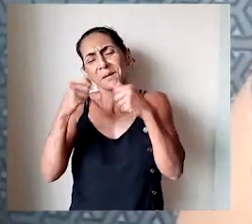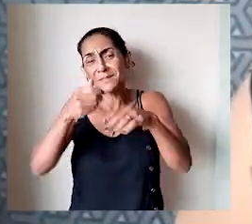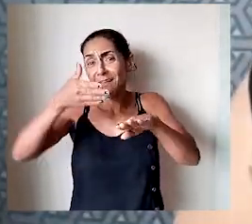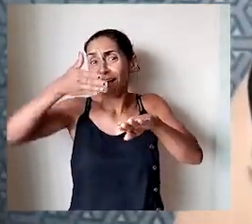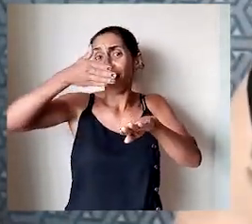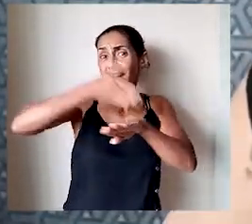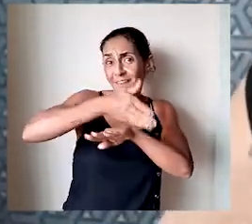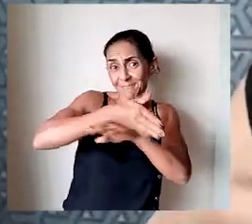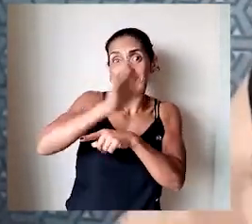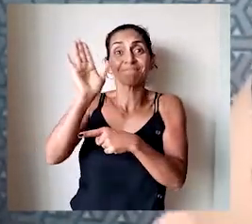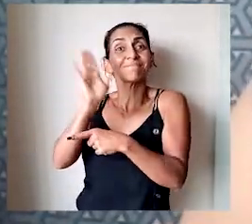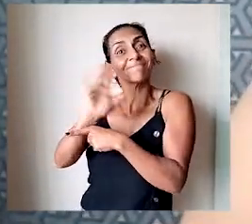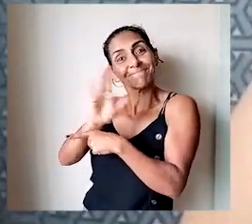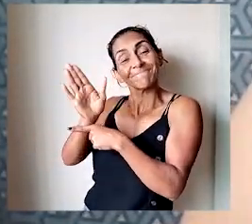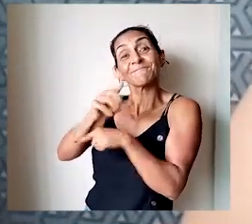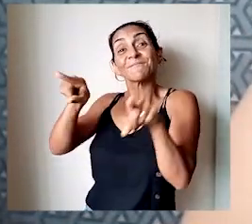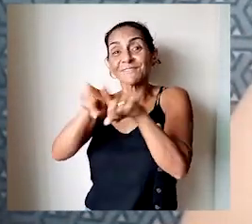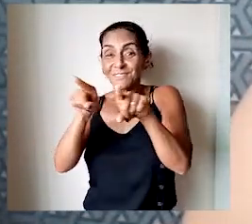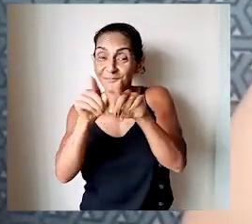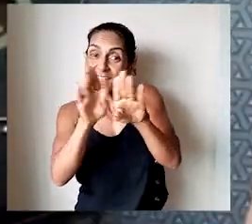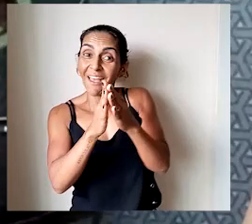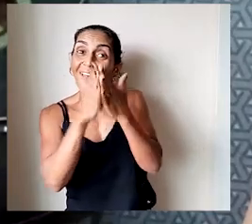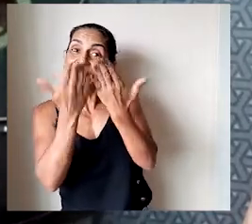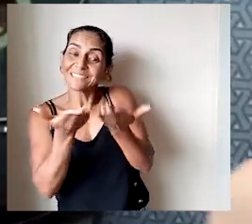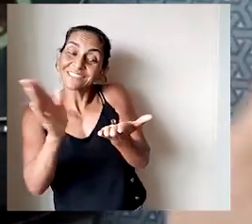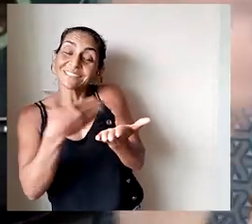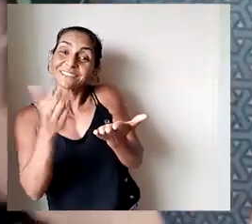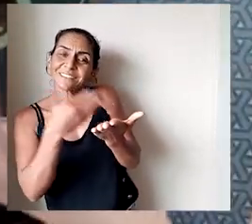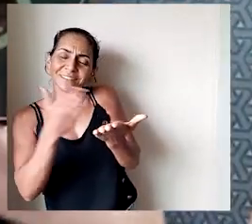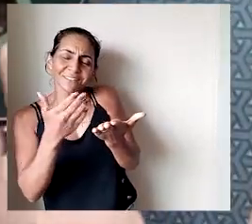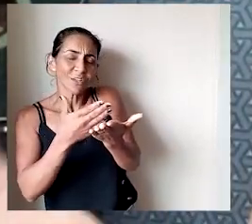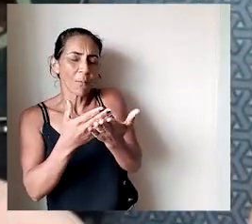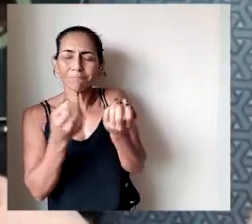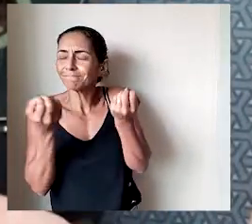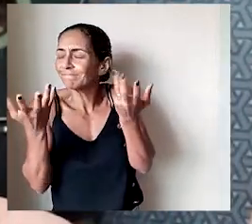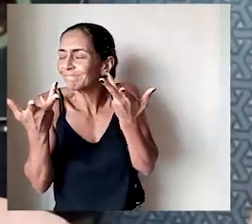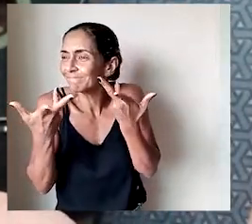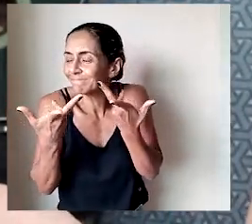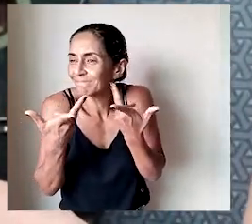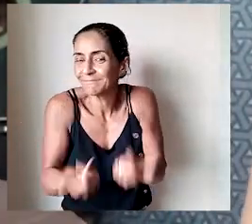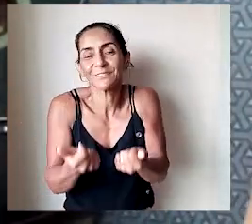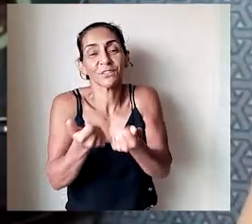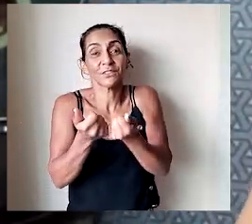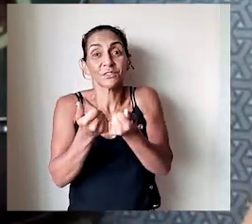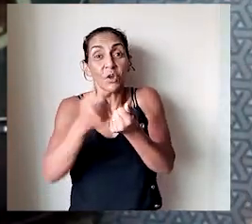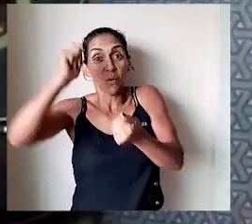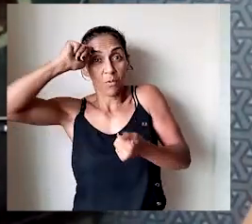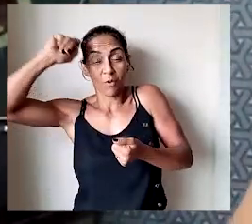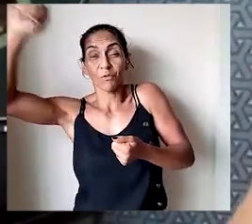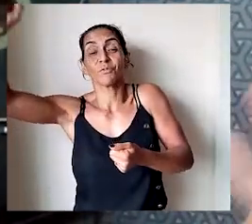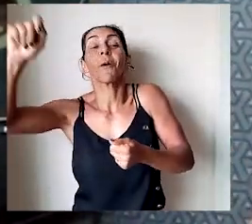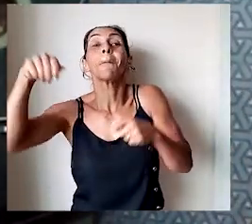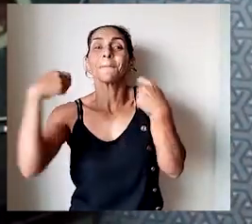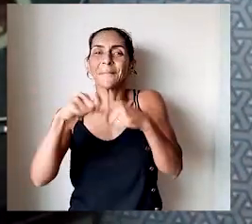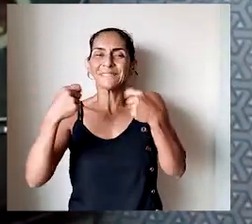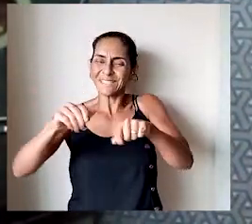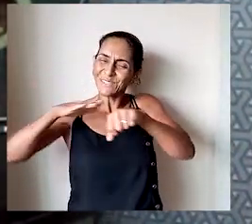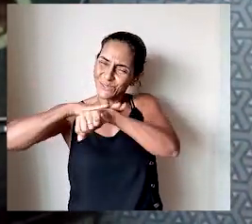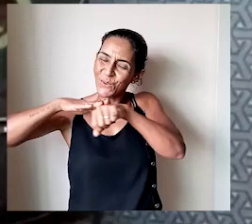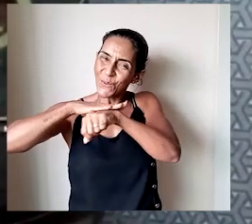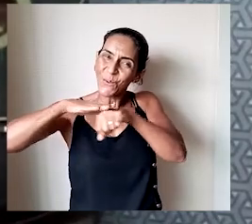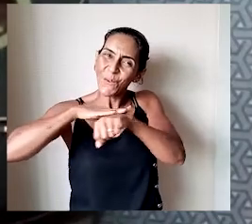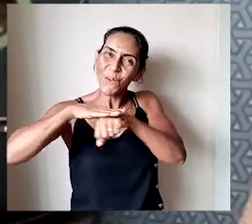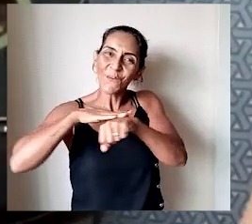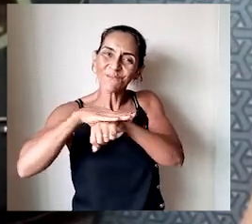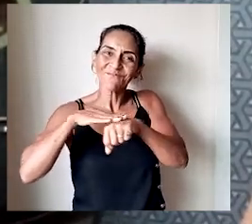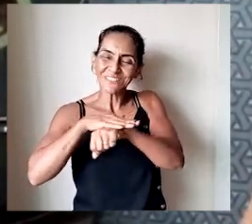ao filme e tem que ter acesso ao livro também, porque são duas obras incríveis desse autor, o qual nós vamos ter muita coisa e muito assunto